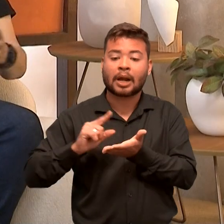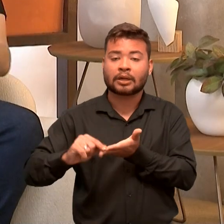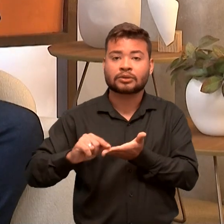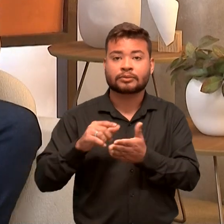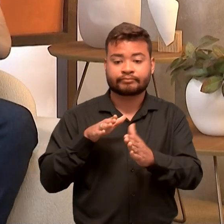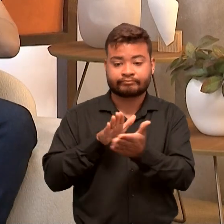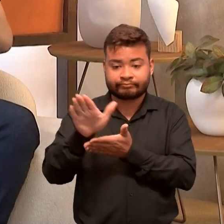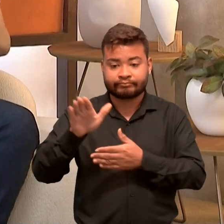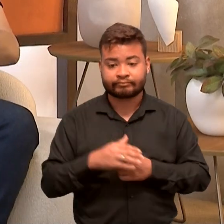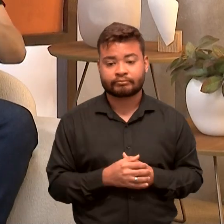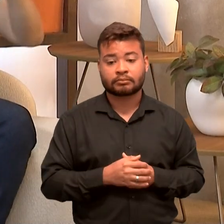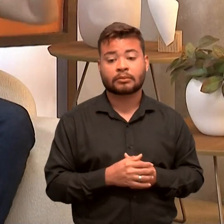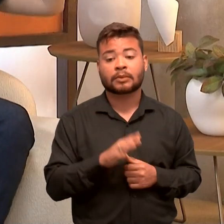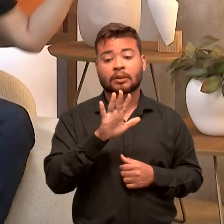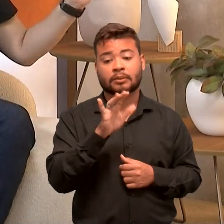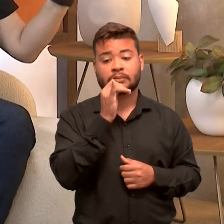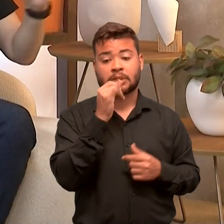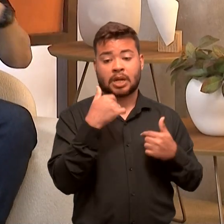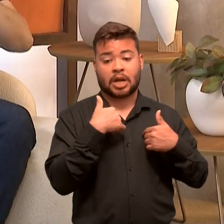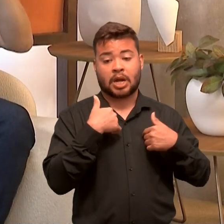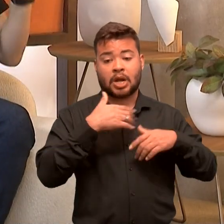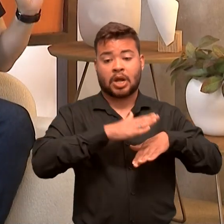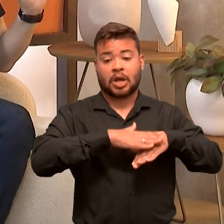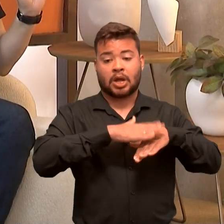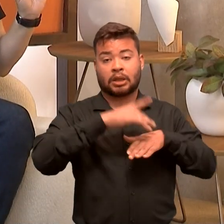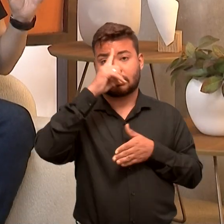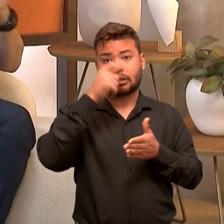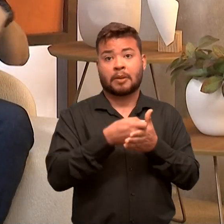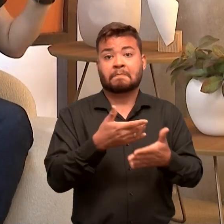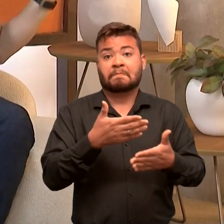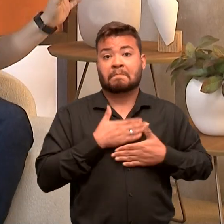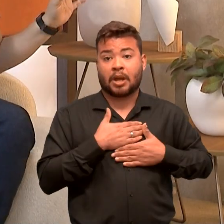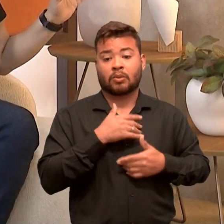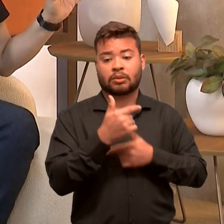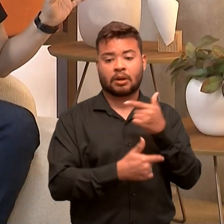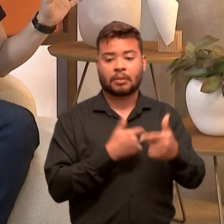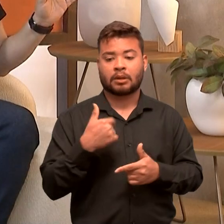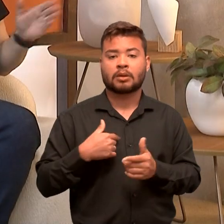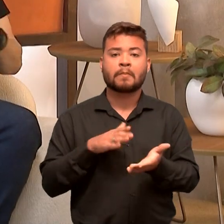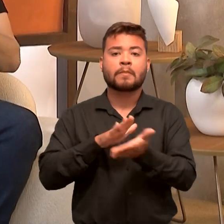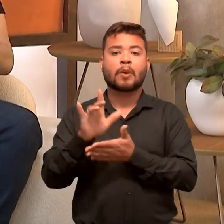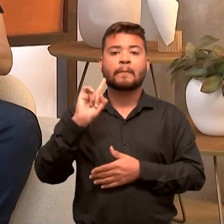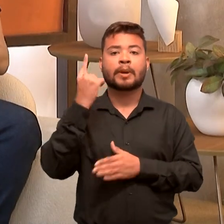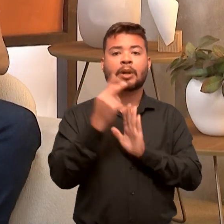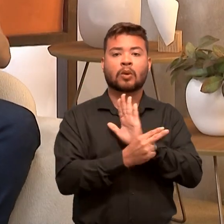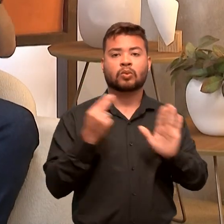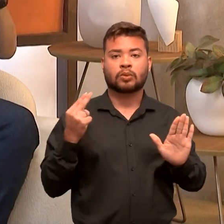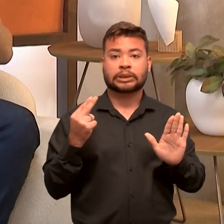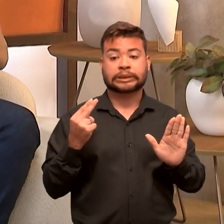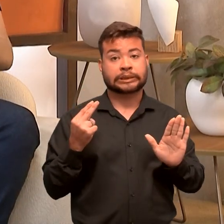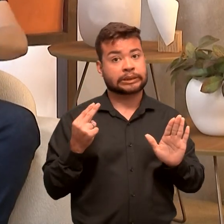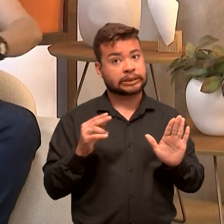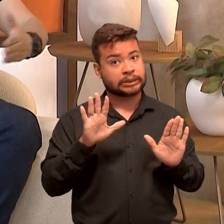membros. Eu vou lá, eu tomo a decisão de que eu fiz o trabalho e eu vou publicar como primeiro autor. Não, a gente tem que respeitar